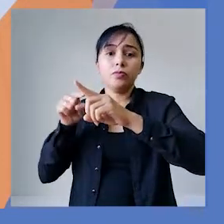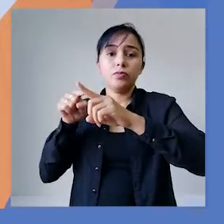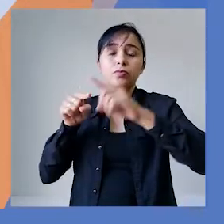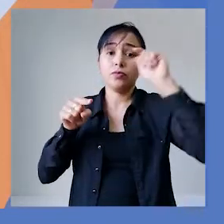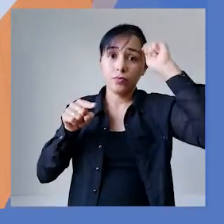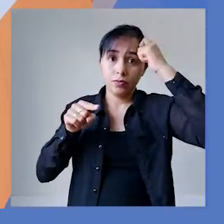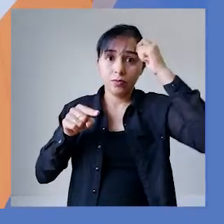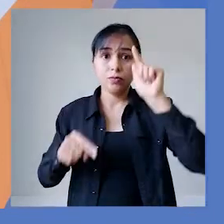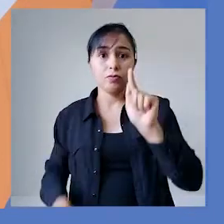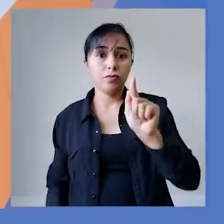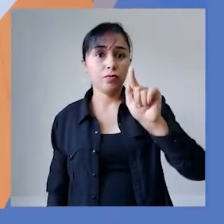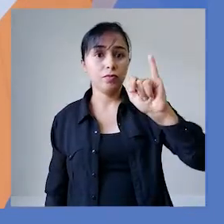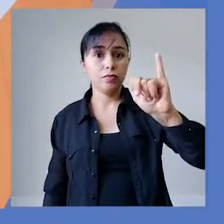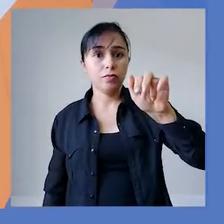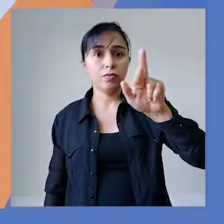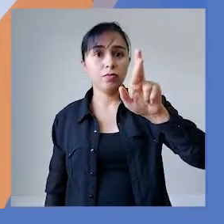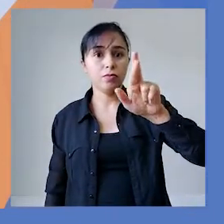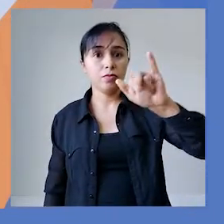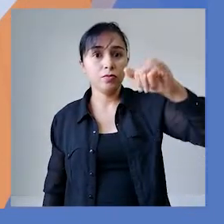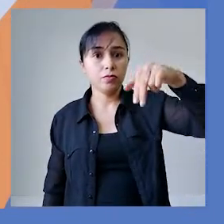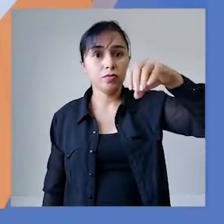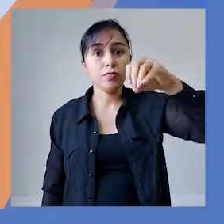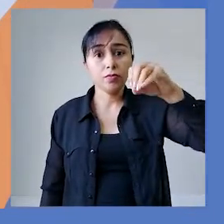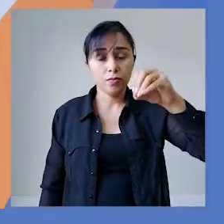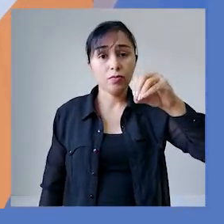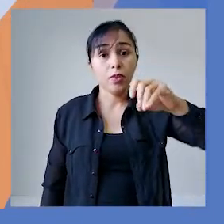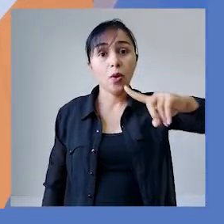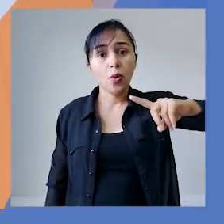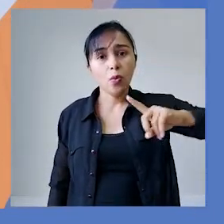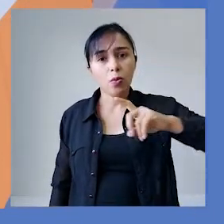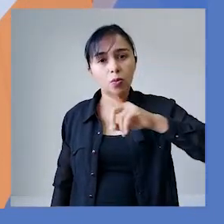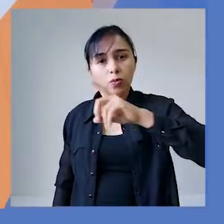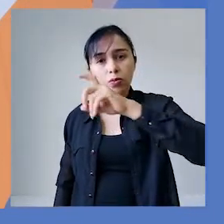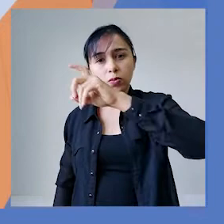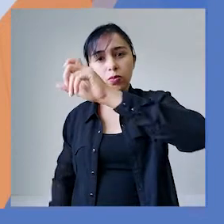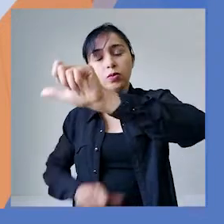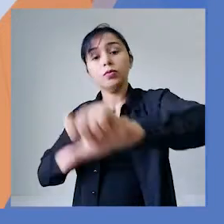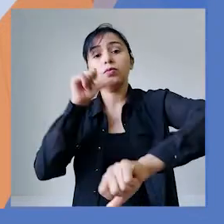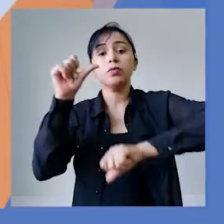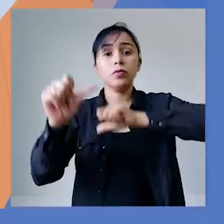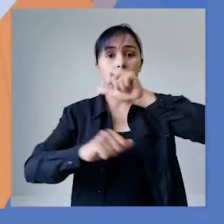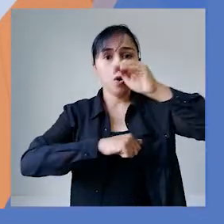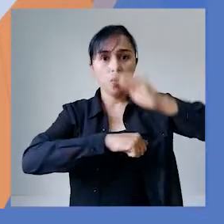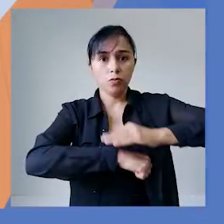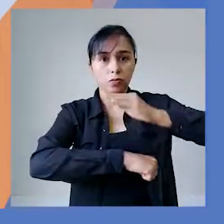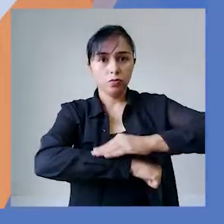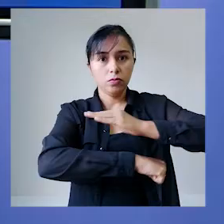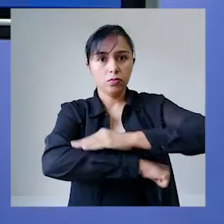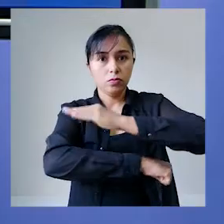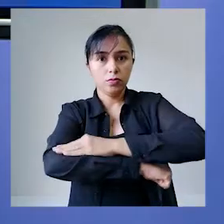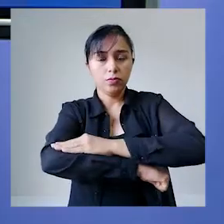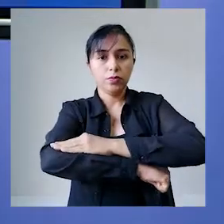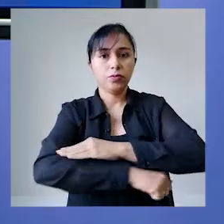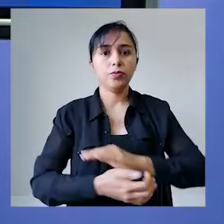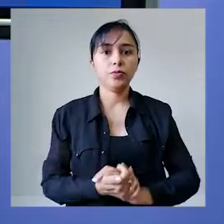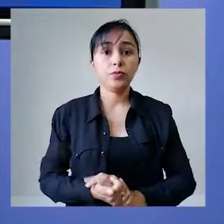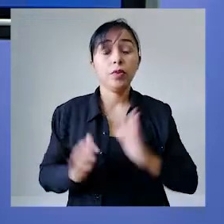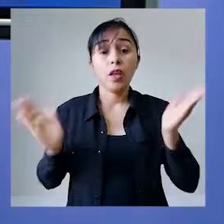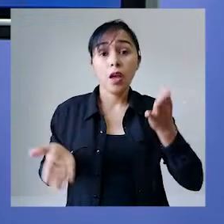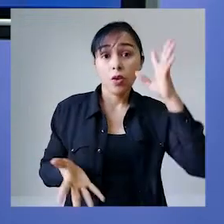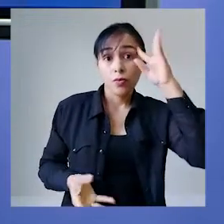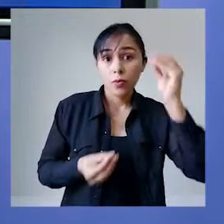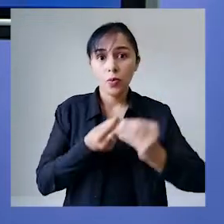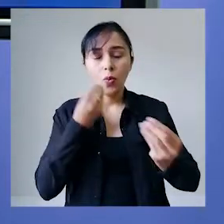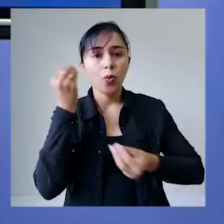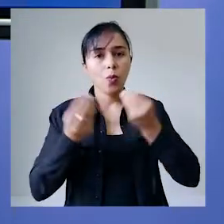que passa por uma metamorfose completa, uma metamorfose total, e dá origem a um indivíduo adulto. Agora vamos compreender